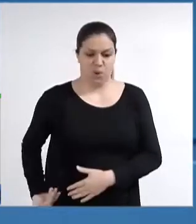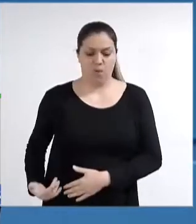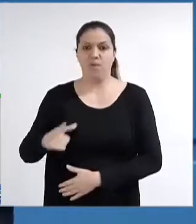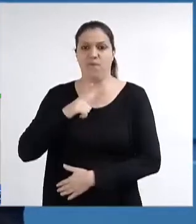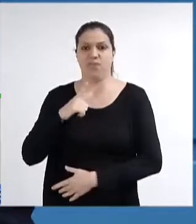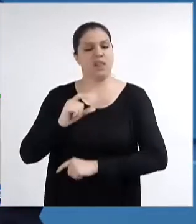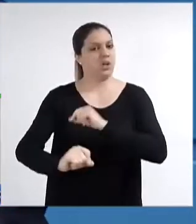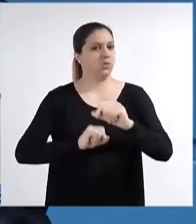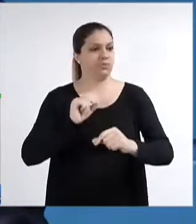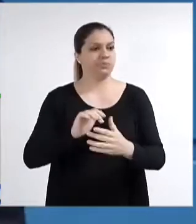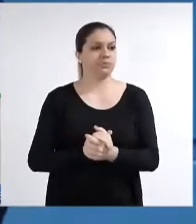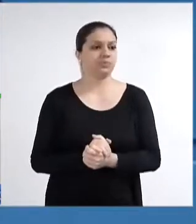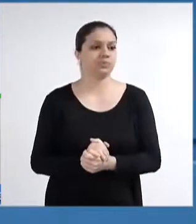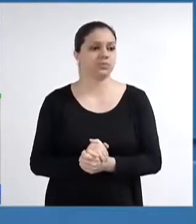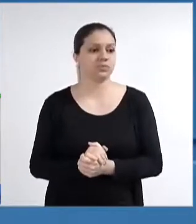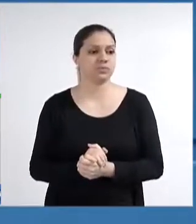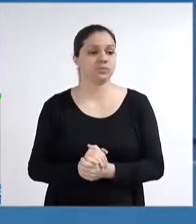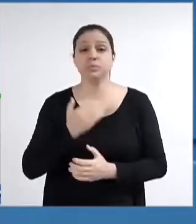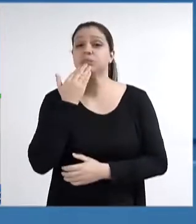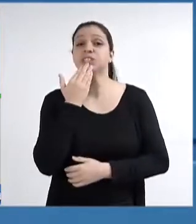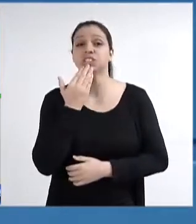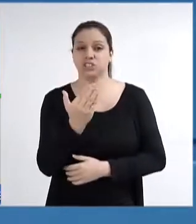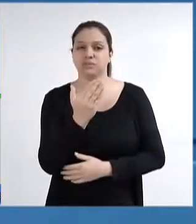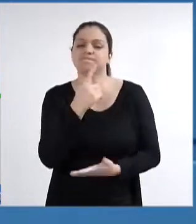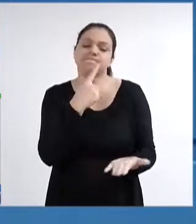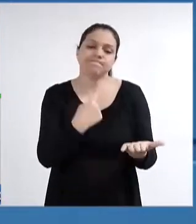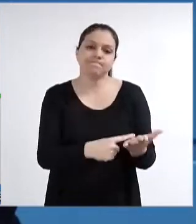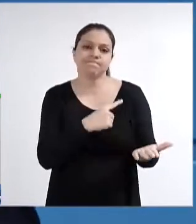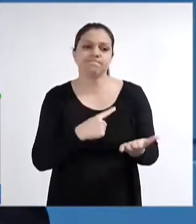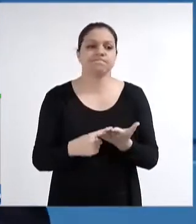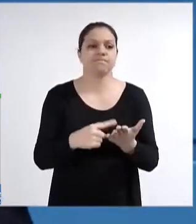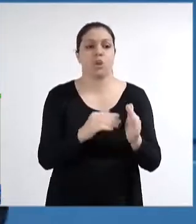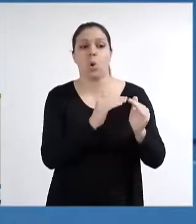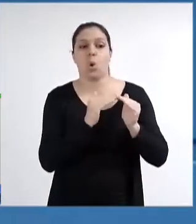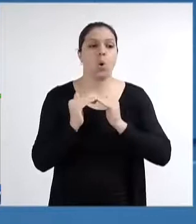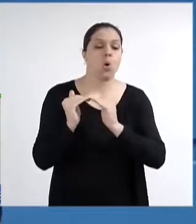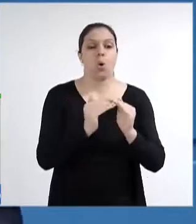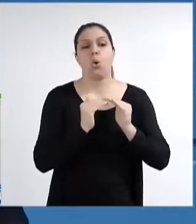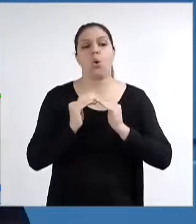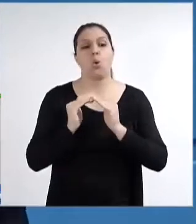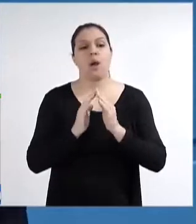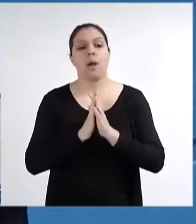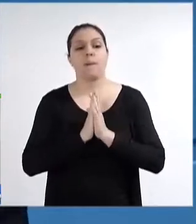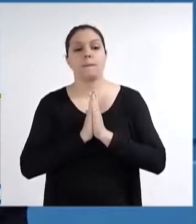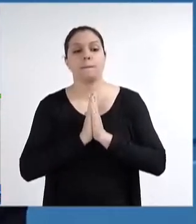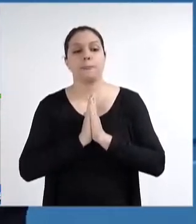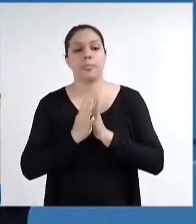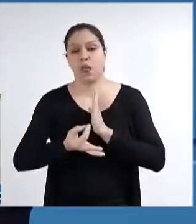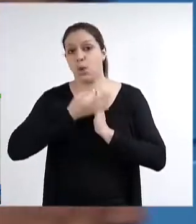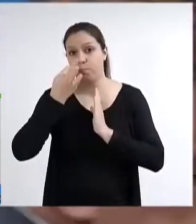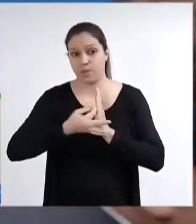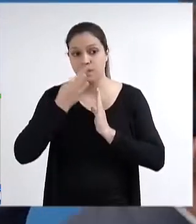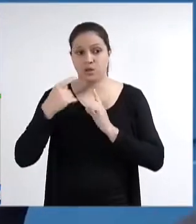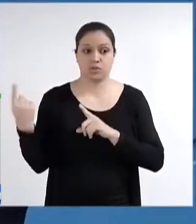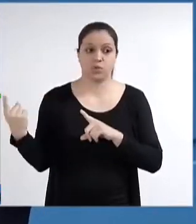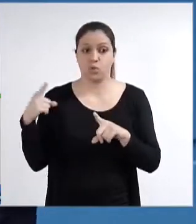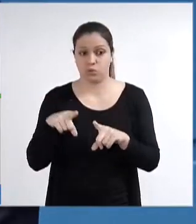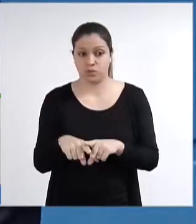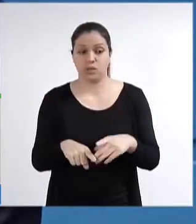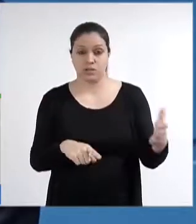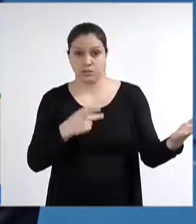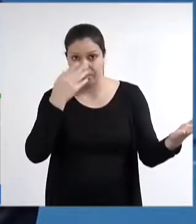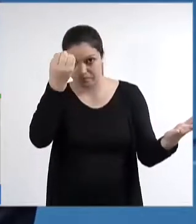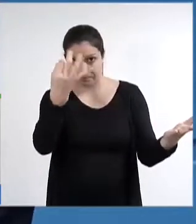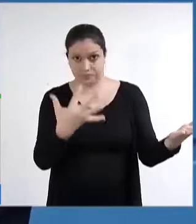casa um pedido de concordância ou uma opinião sobre o convênio que Vossa Excelência